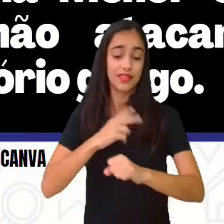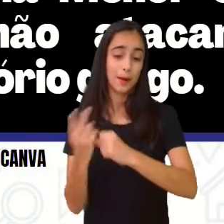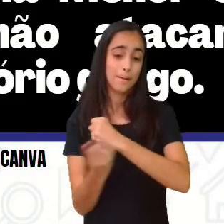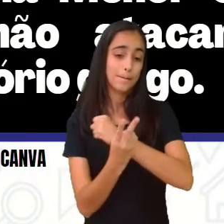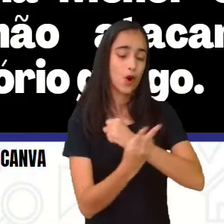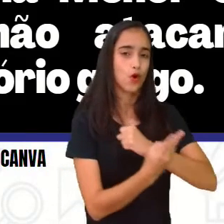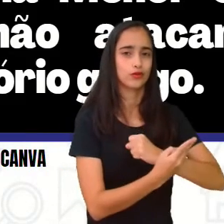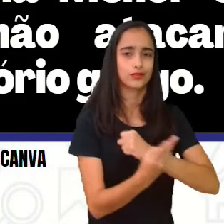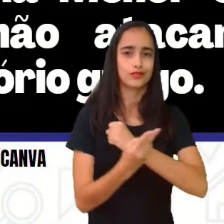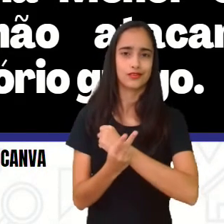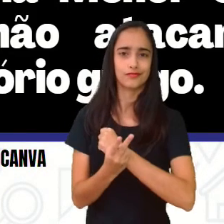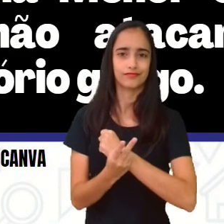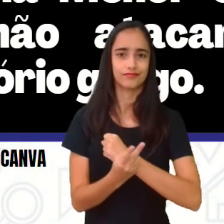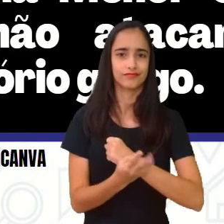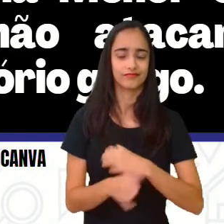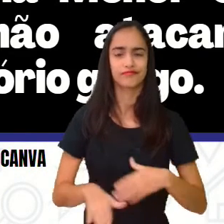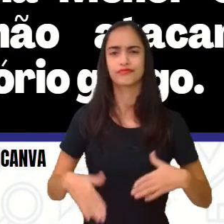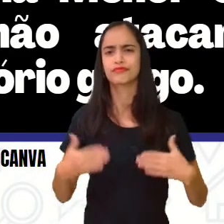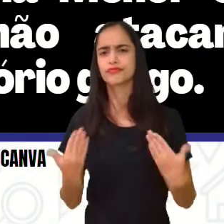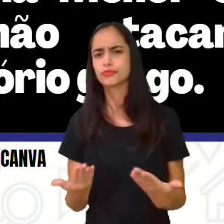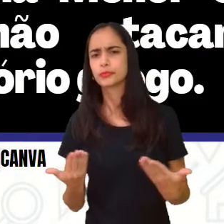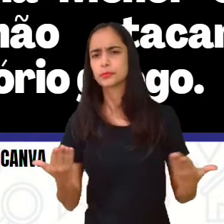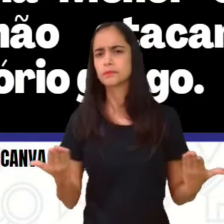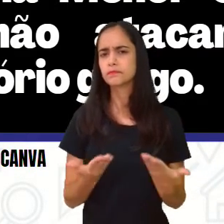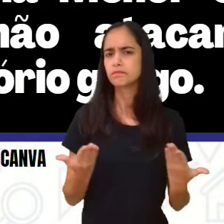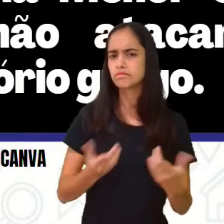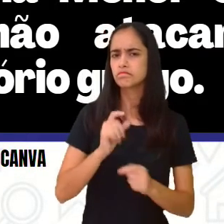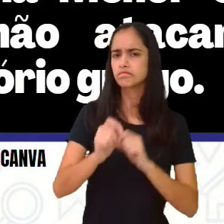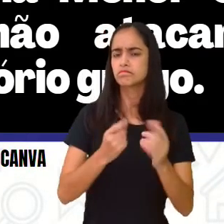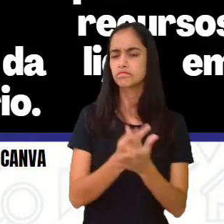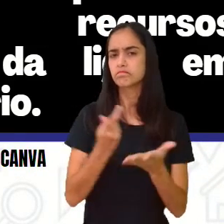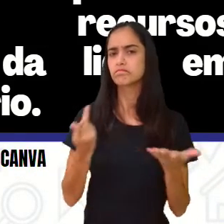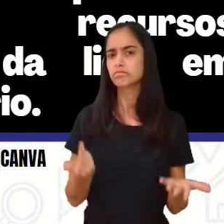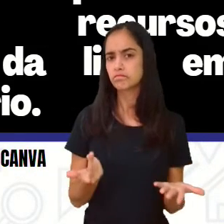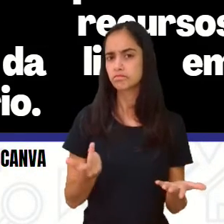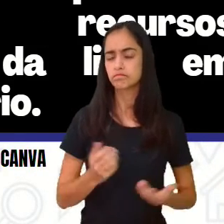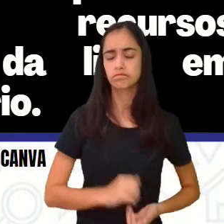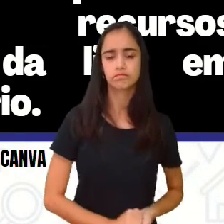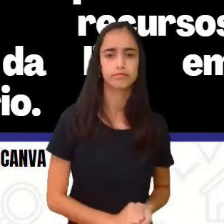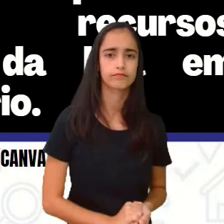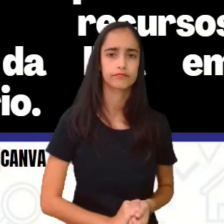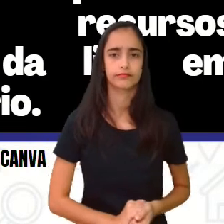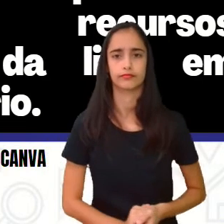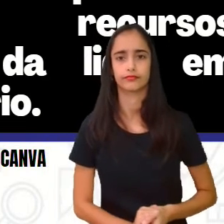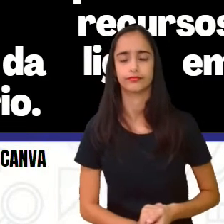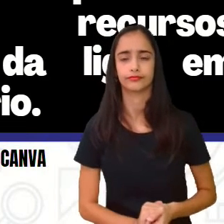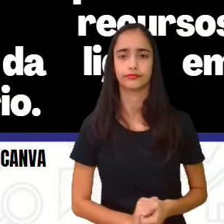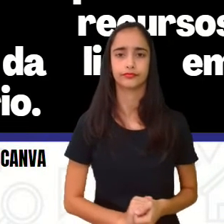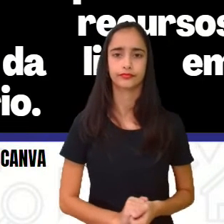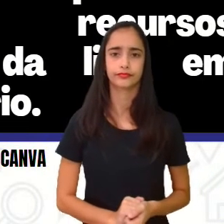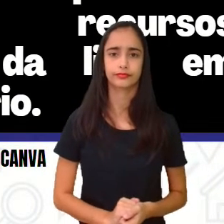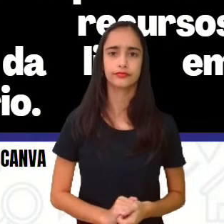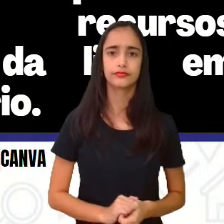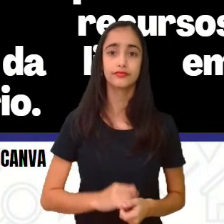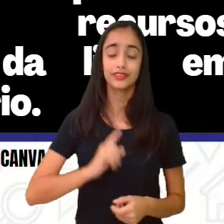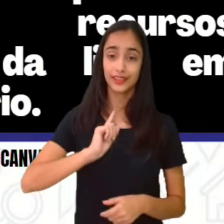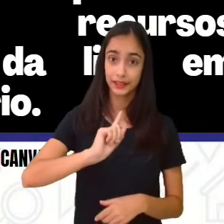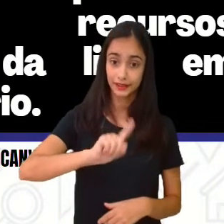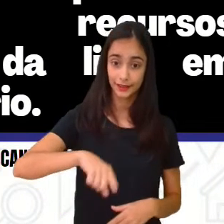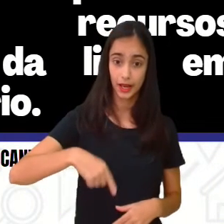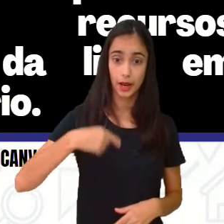questão? Certo? Qual é a questão? A questão é que, mais na